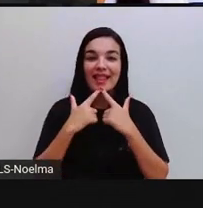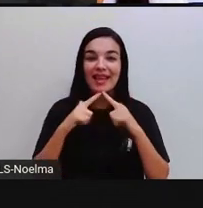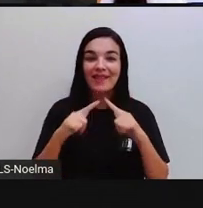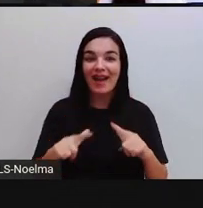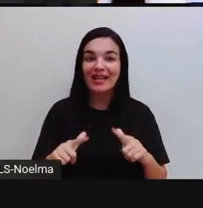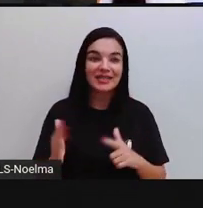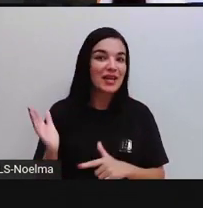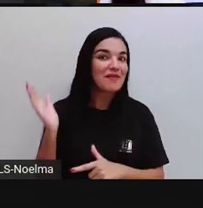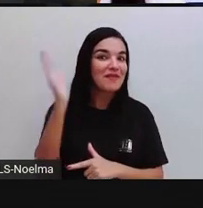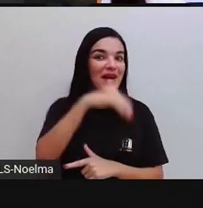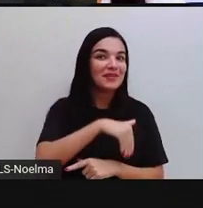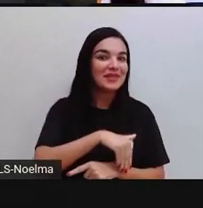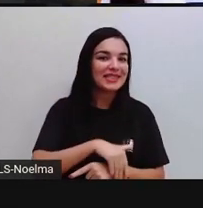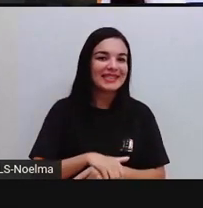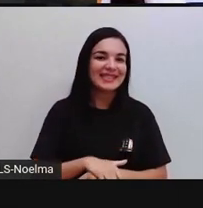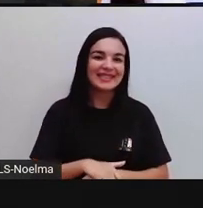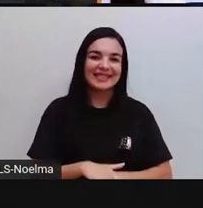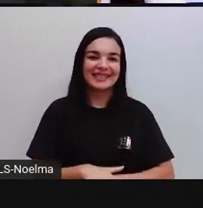linguagens. Vamos à aula!